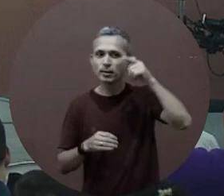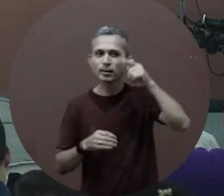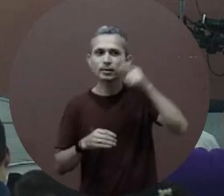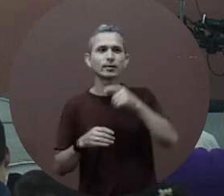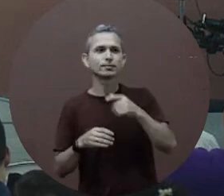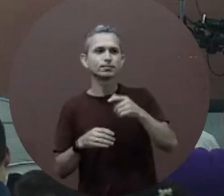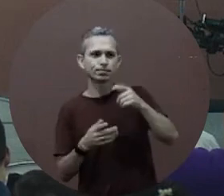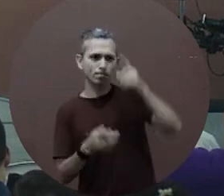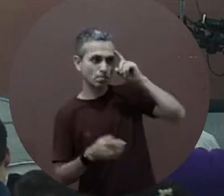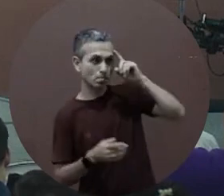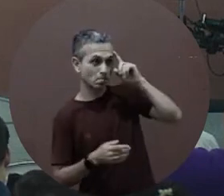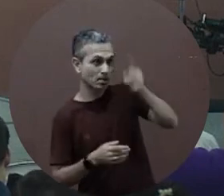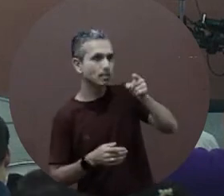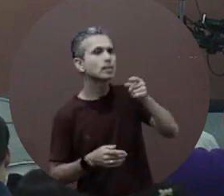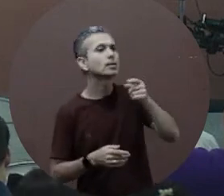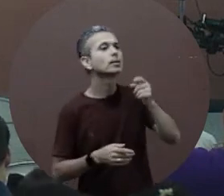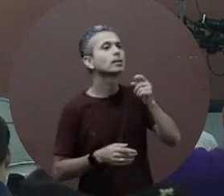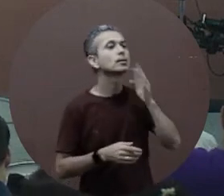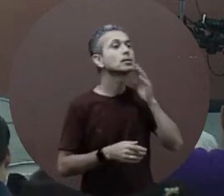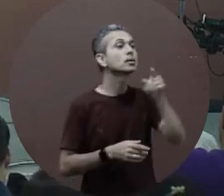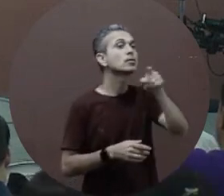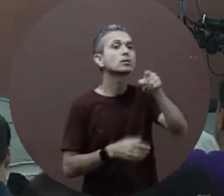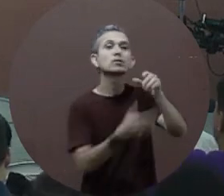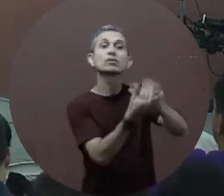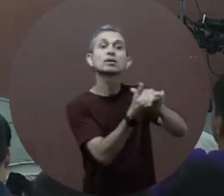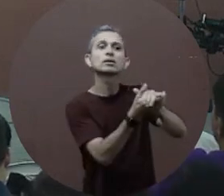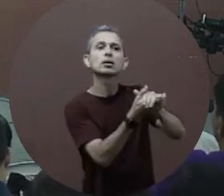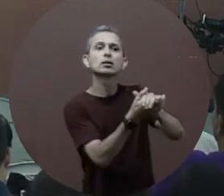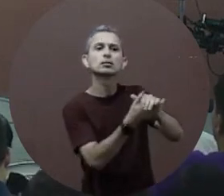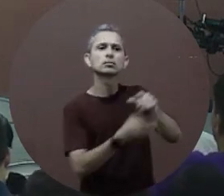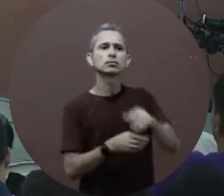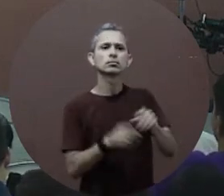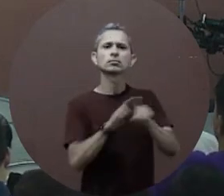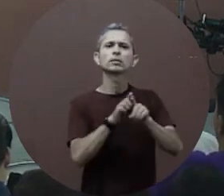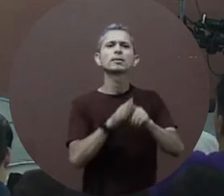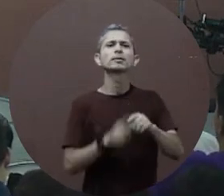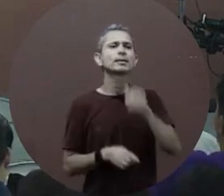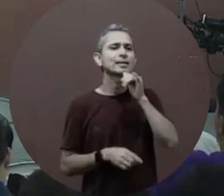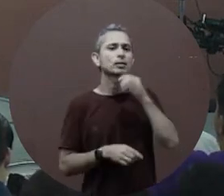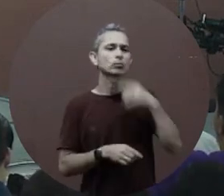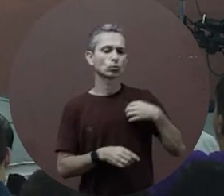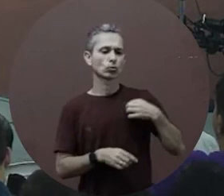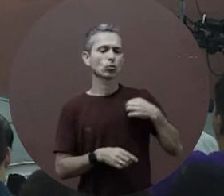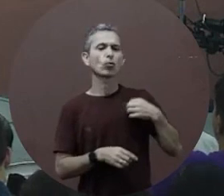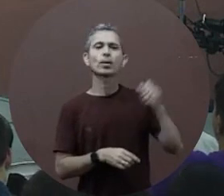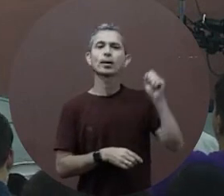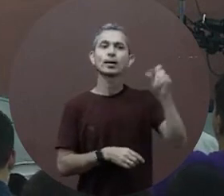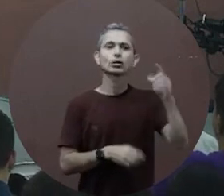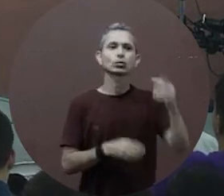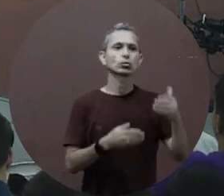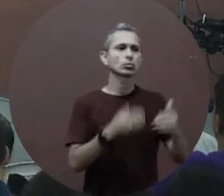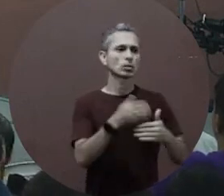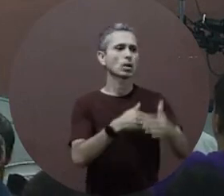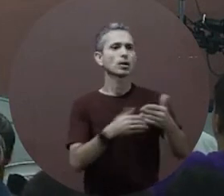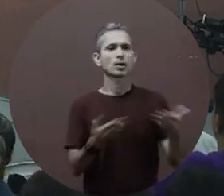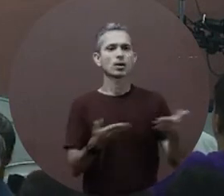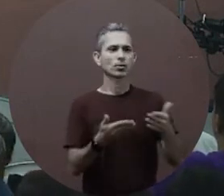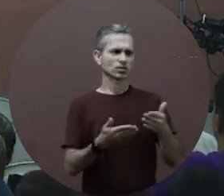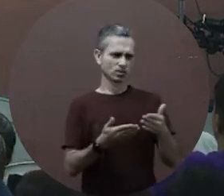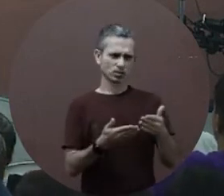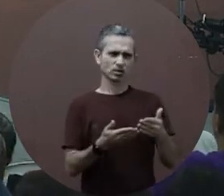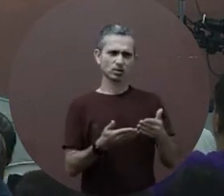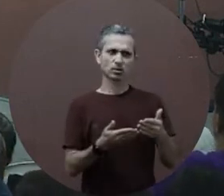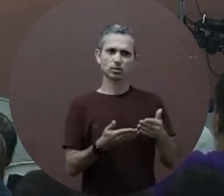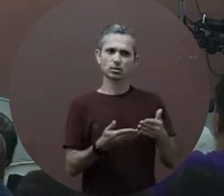vai dizer que tipo de roupa você vai vestir roupa azul a partir de agora. Um líder que vai dizer que tipo de emprego você tem que